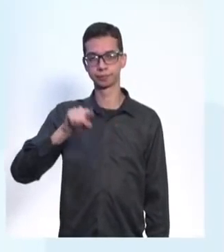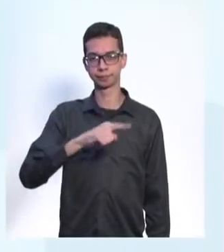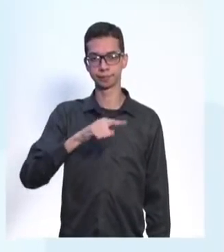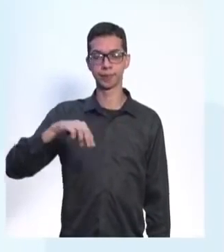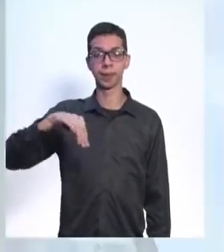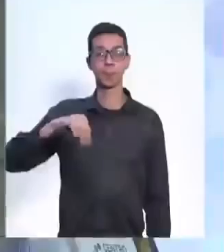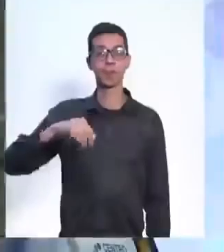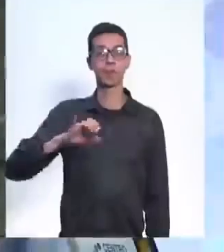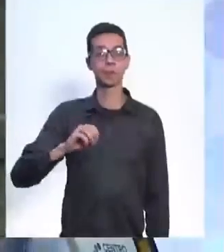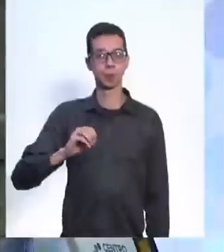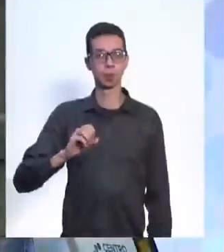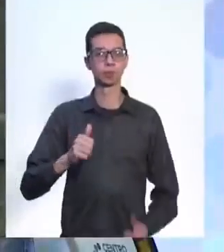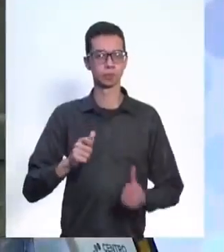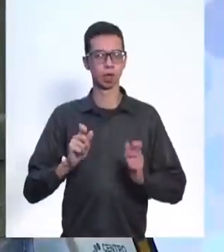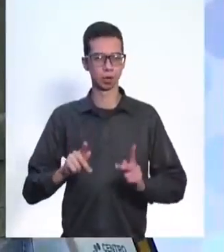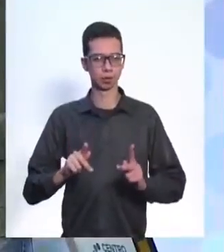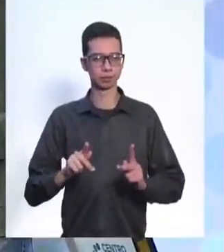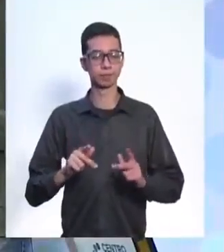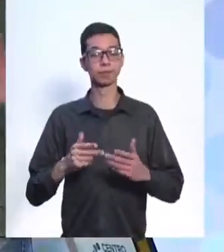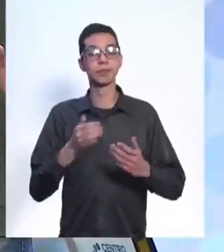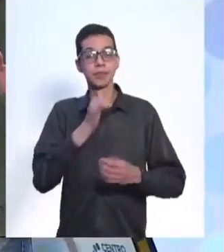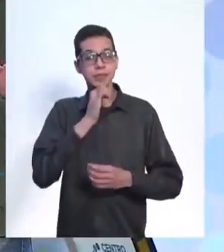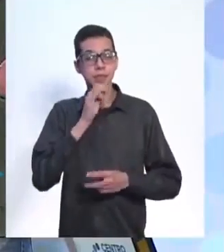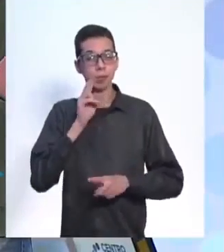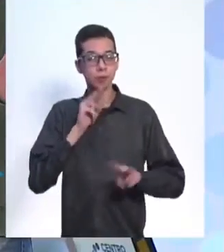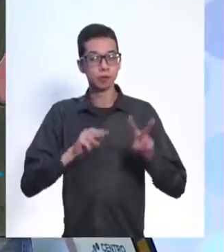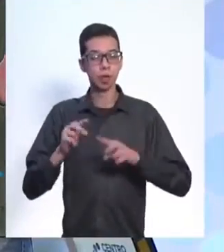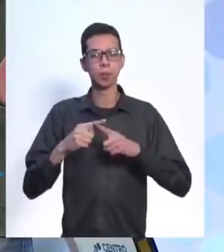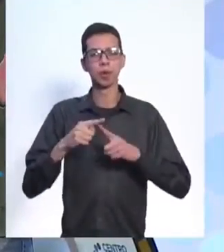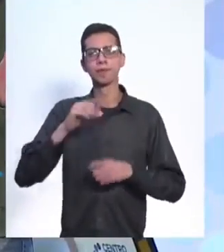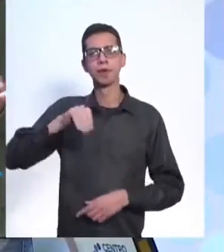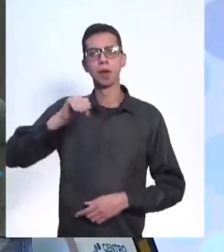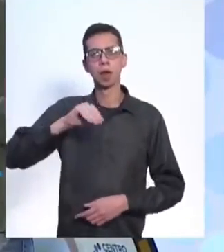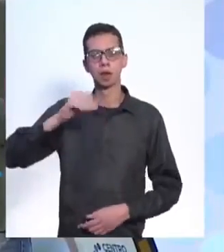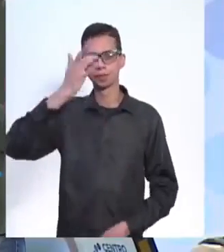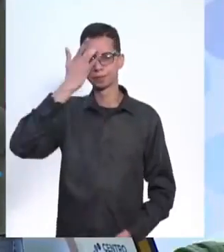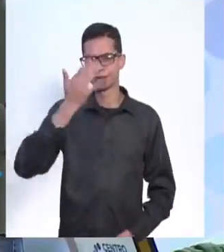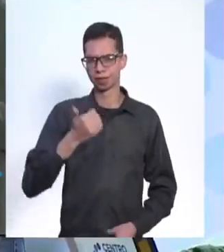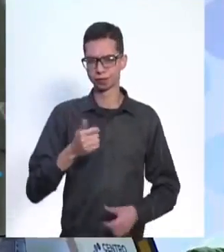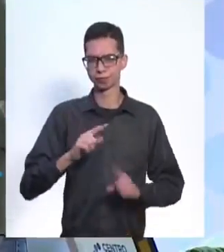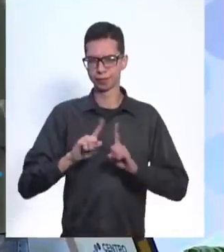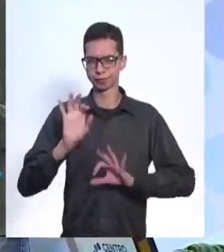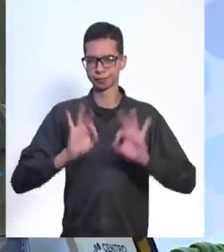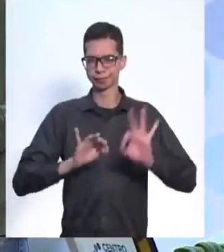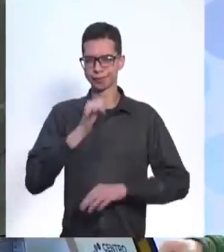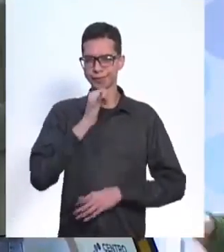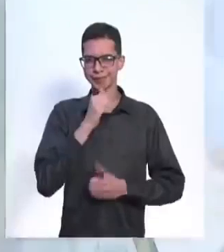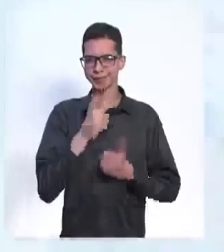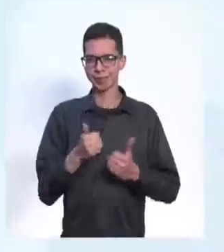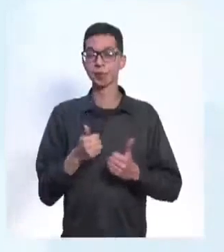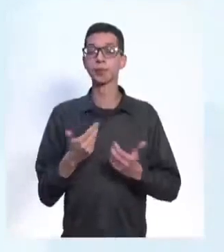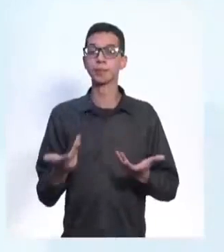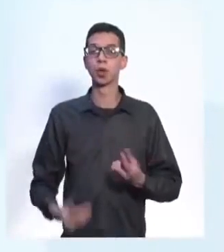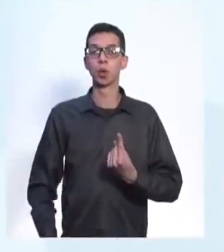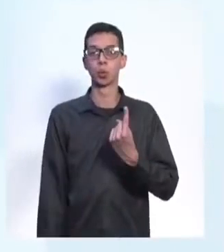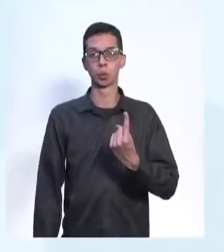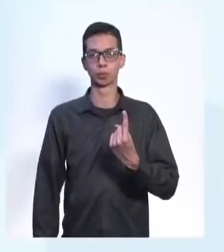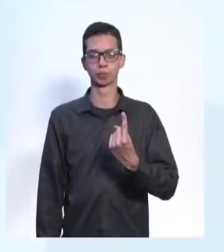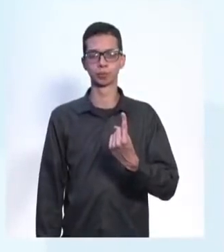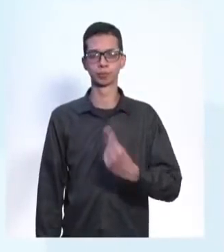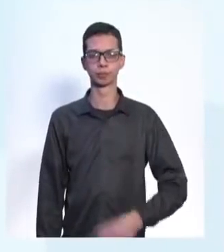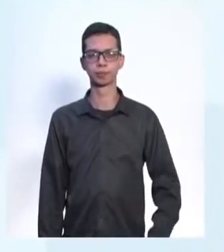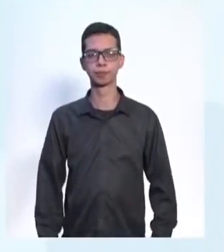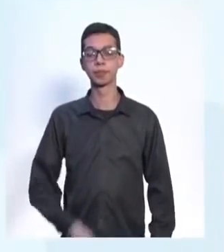Muito bem. Vamos ver um exemplo, pessoal? Porque ficar falando é fácil, né? Então, vamos lá. Exemplo 1.